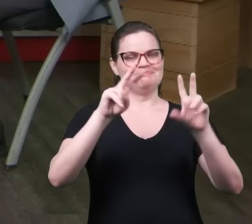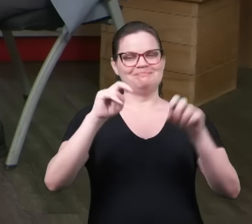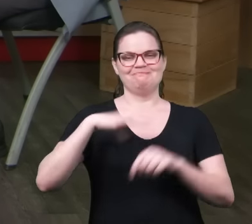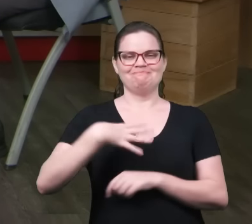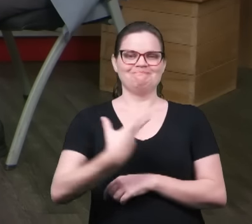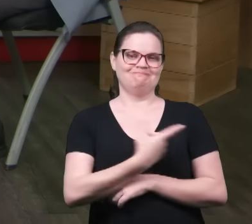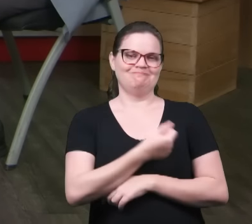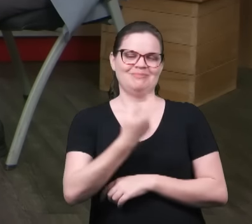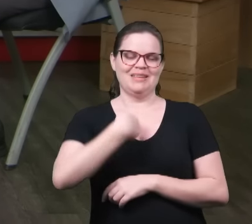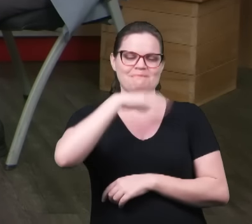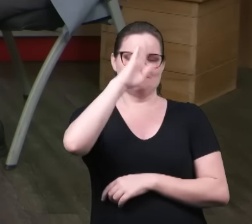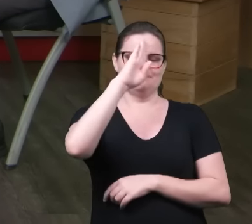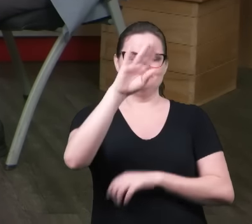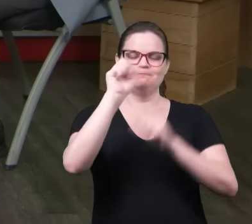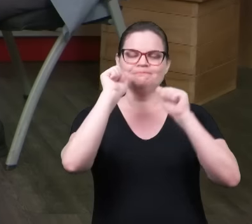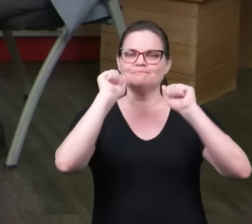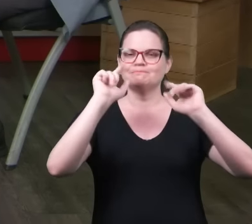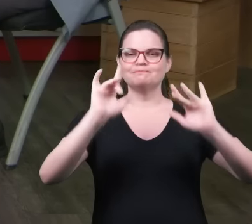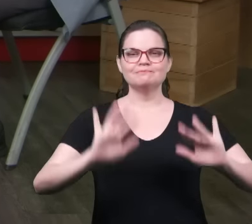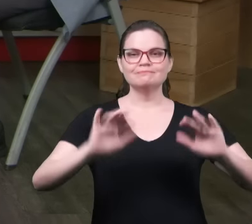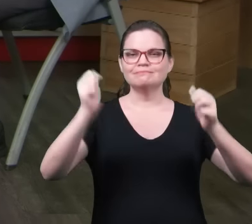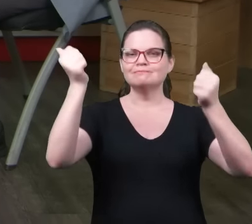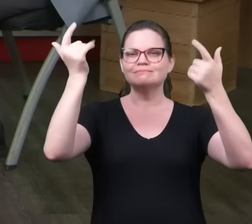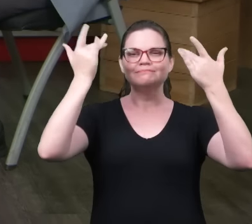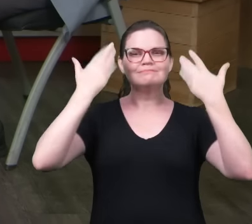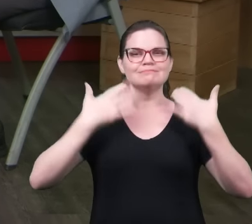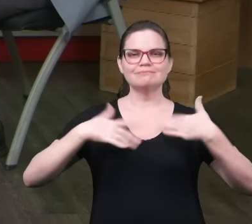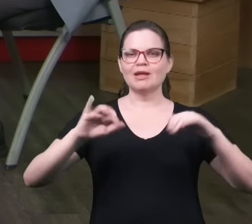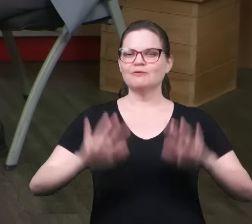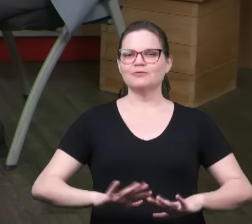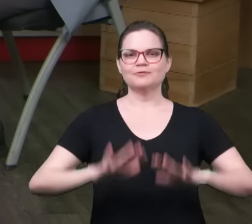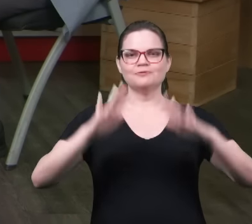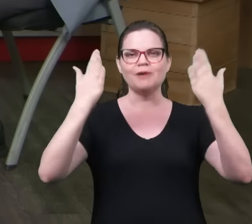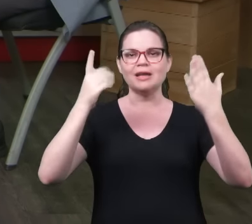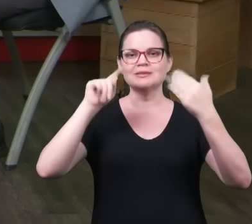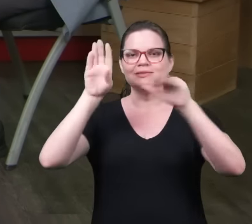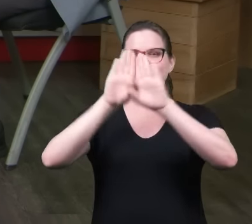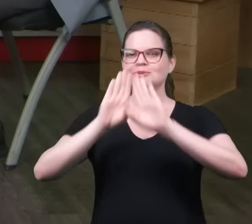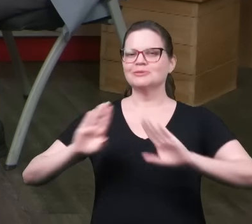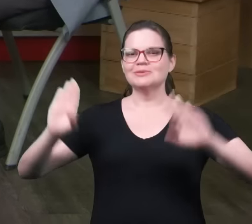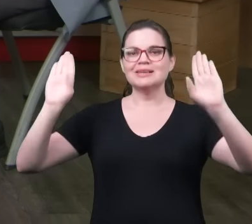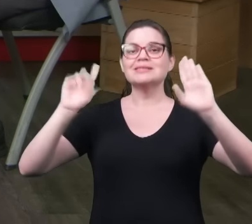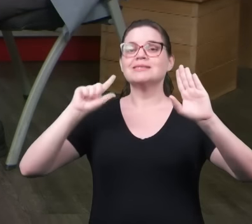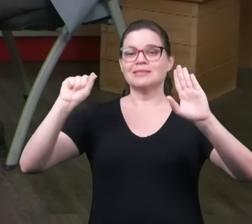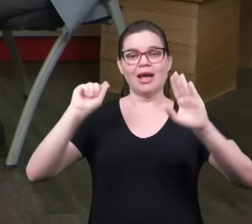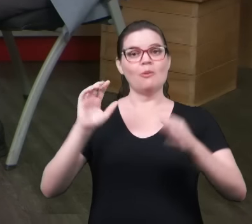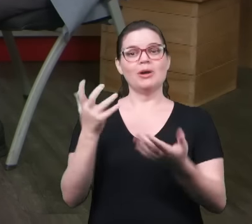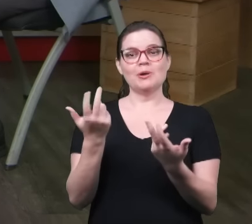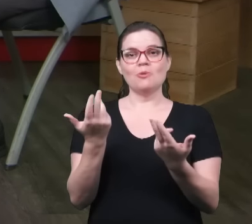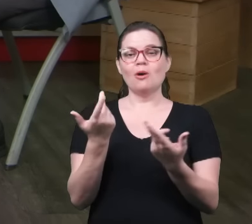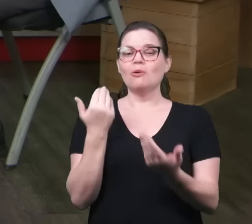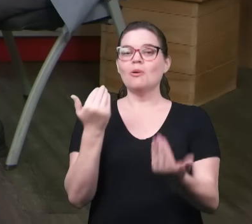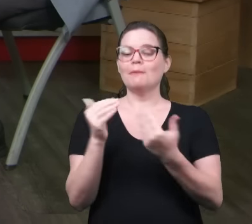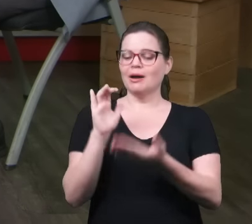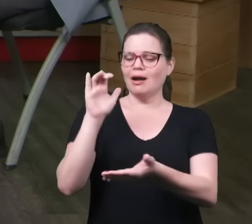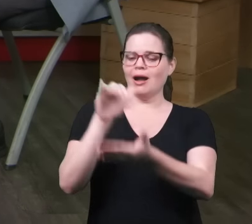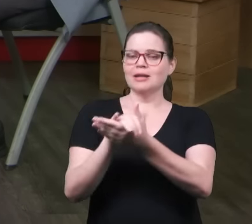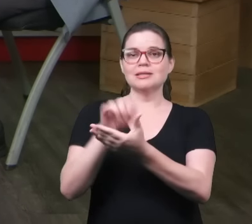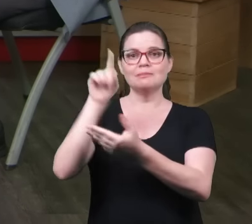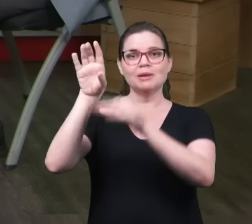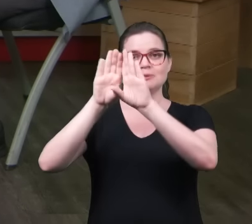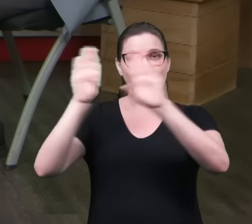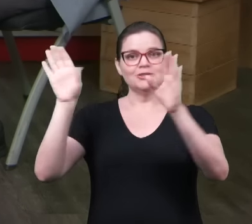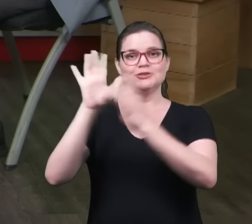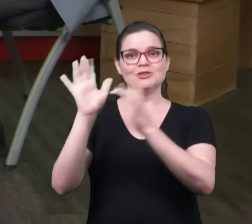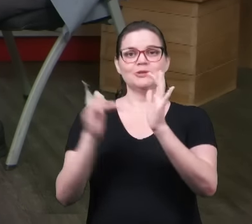Que é a grande bênção para nós, é a festa da salvação, é a festa das bodas do Cordeiro, né? Então, as festas sempre marcaram.